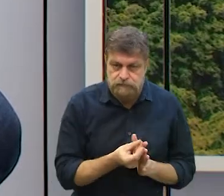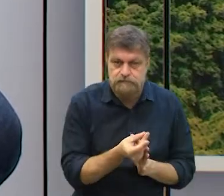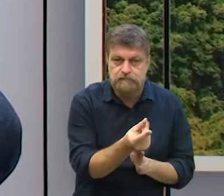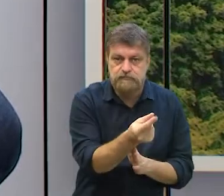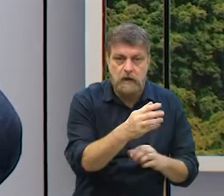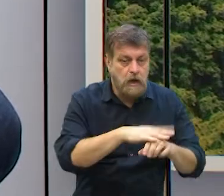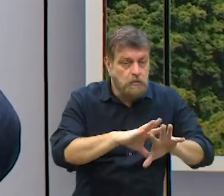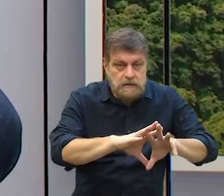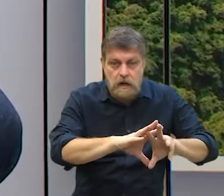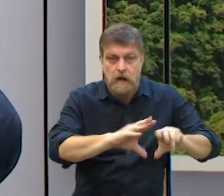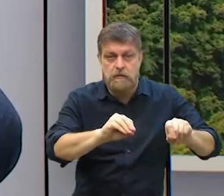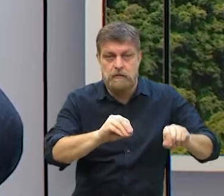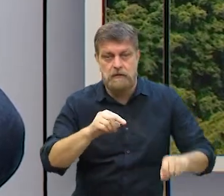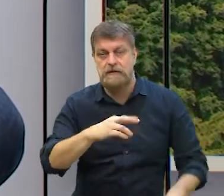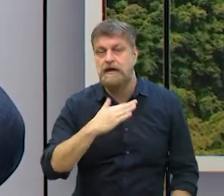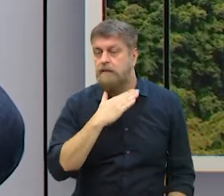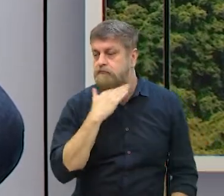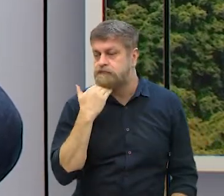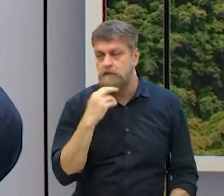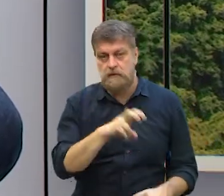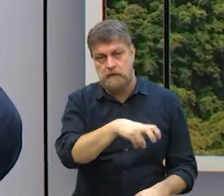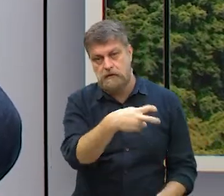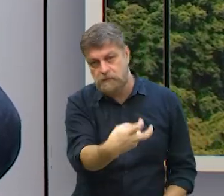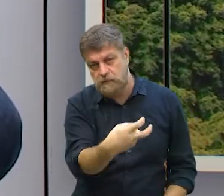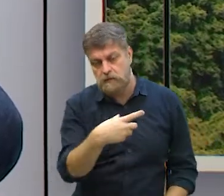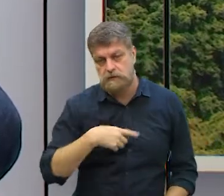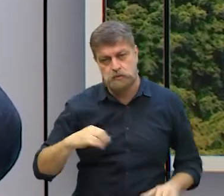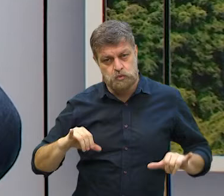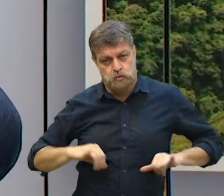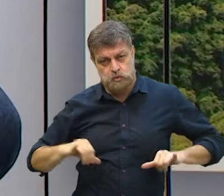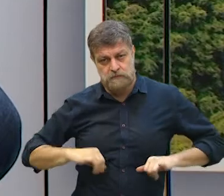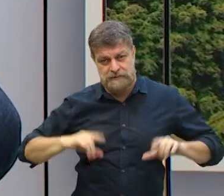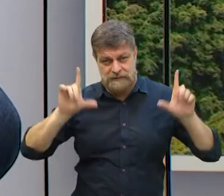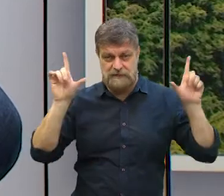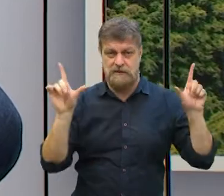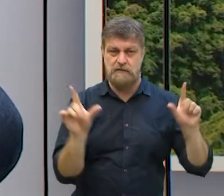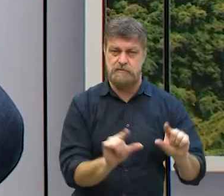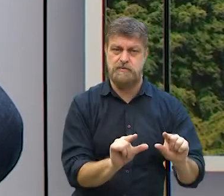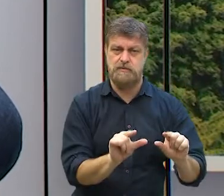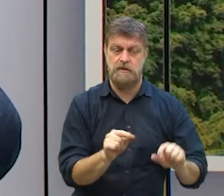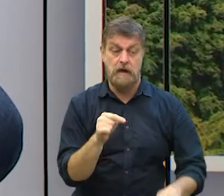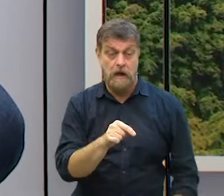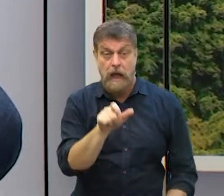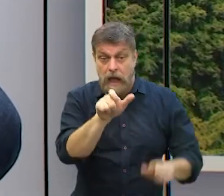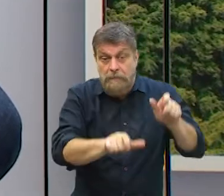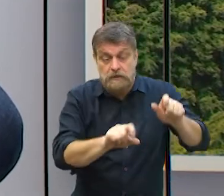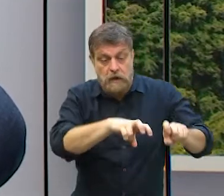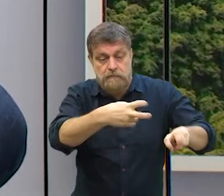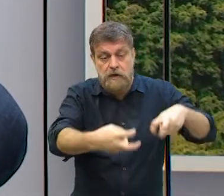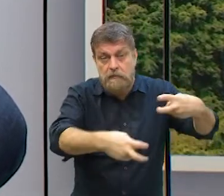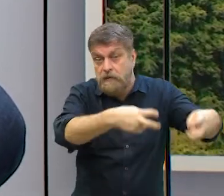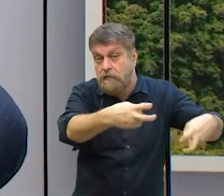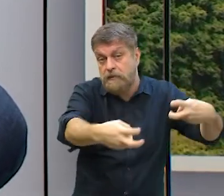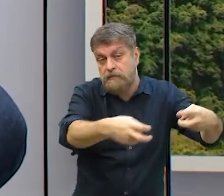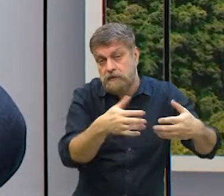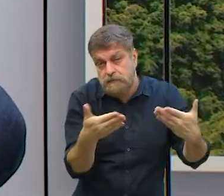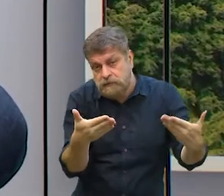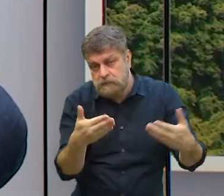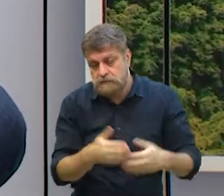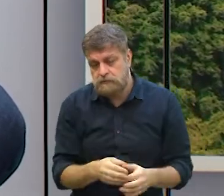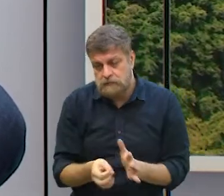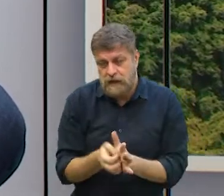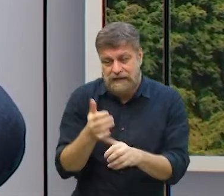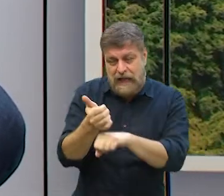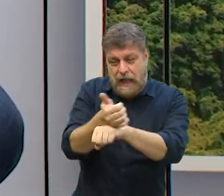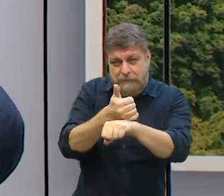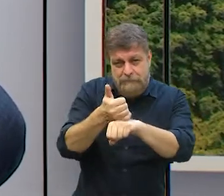eventualmente diagnosticar e se curar de uma patologia para que ela não seja tão mutilante ou venha aí ceifar a vida do cidadão comum.